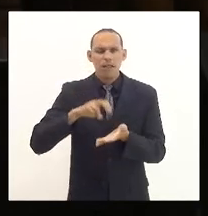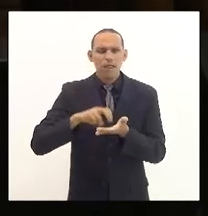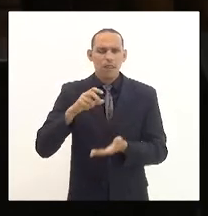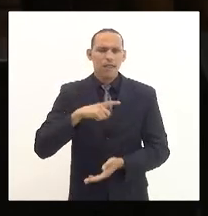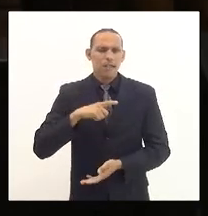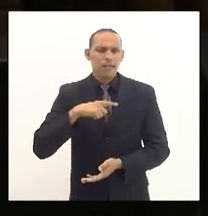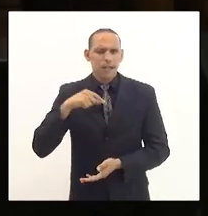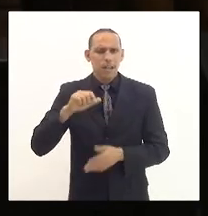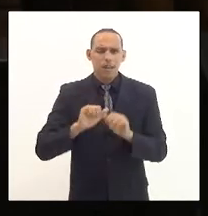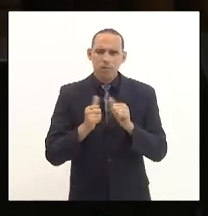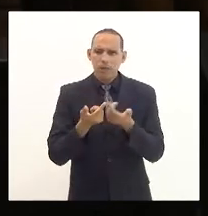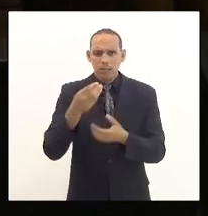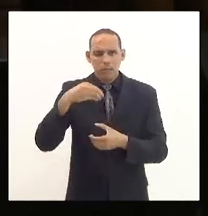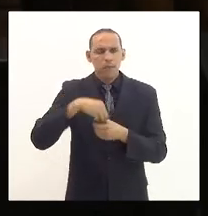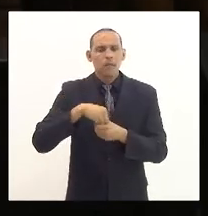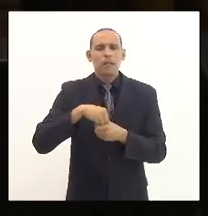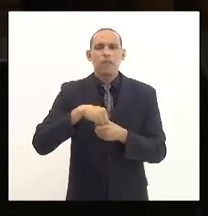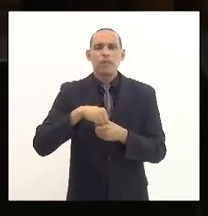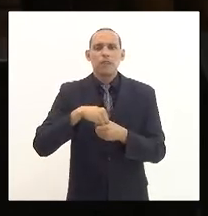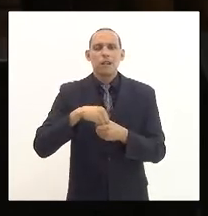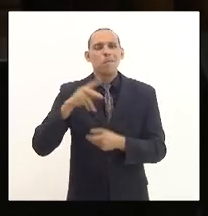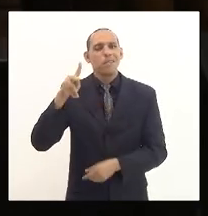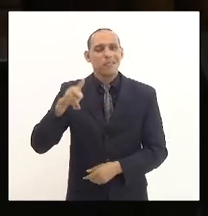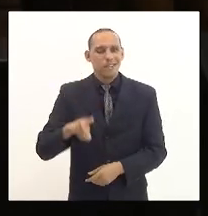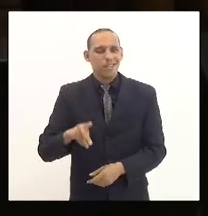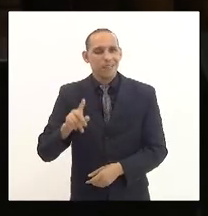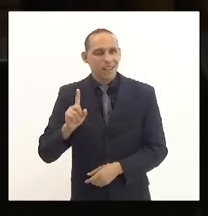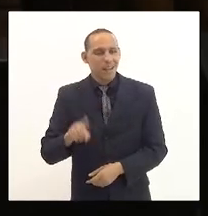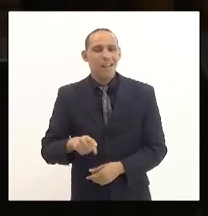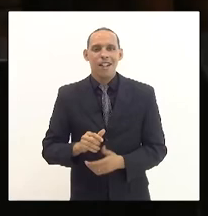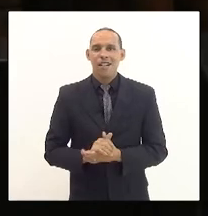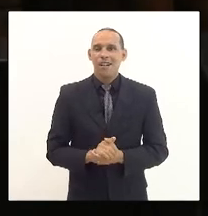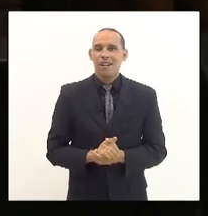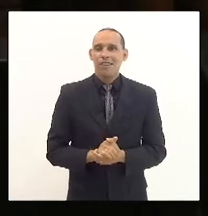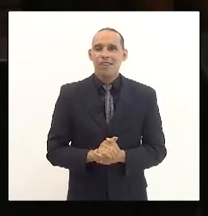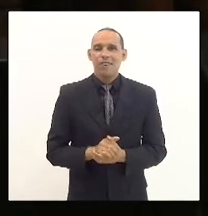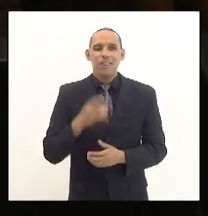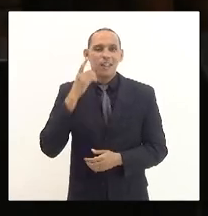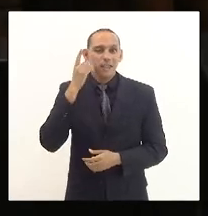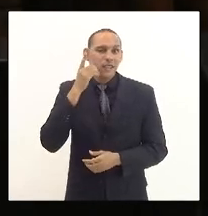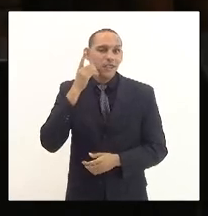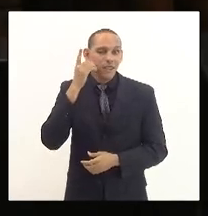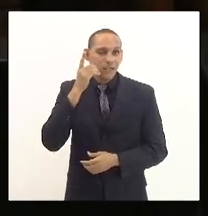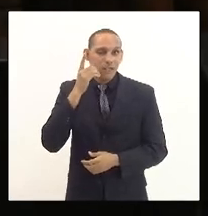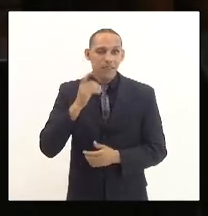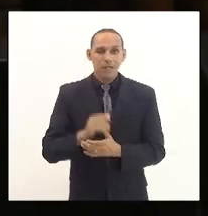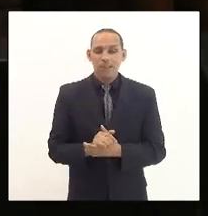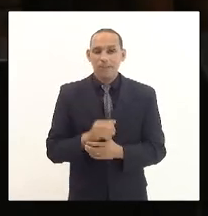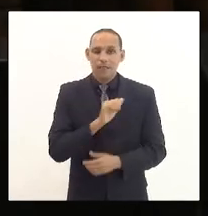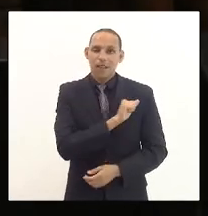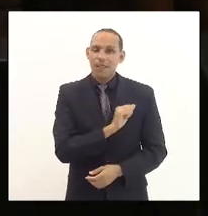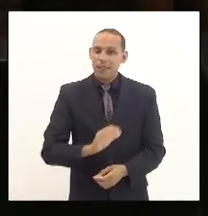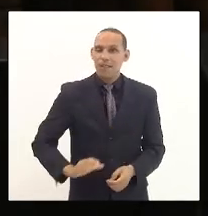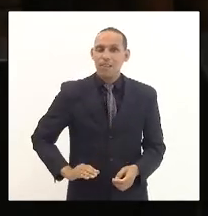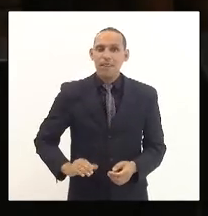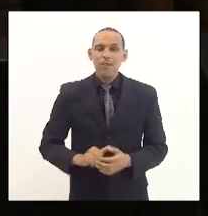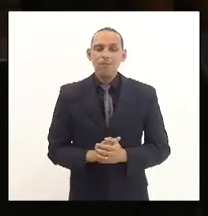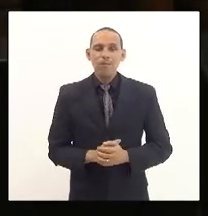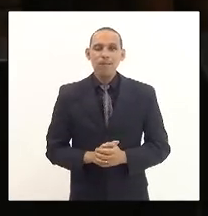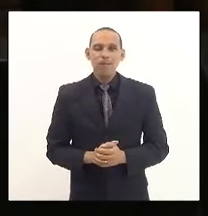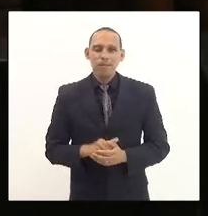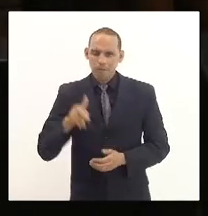na alerj presidida pelo nosso querido Deputado André Ceciliano